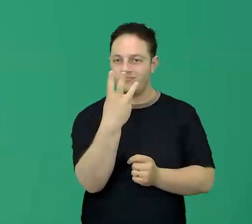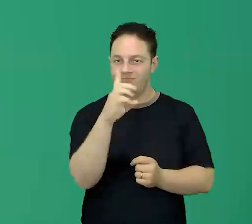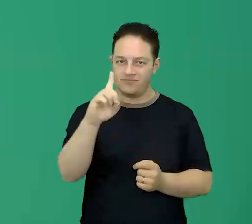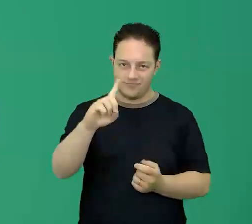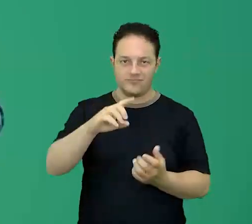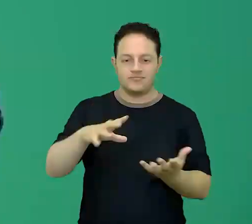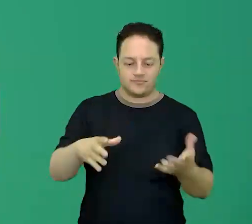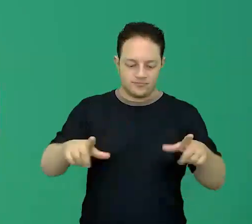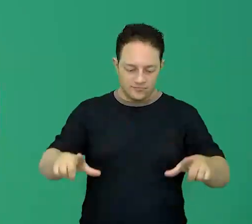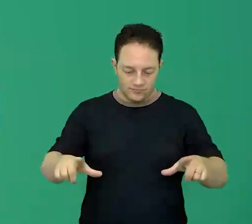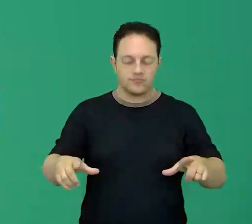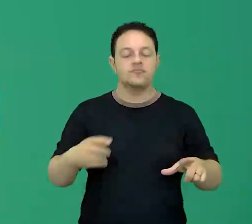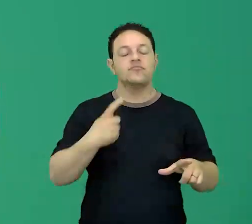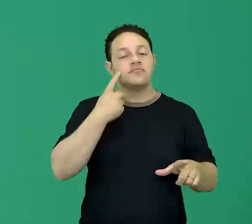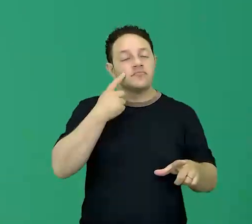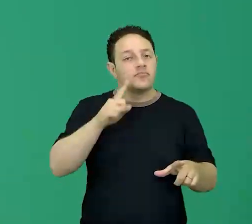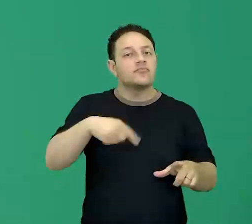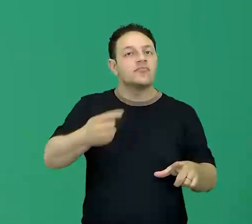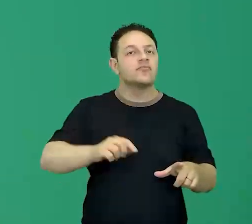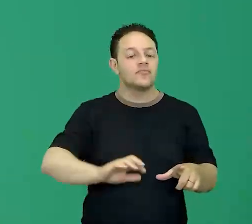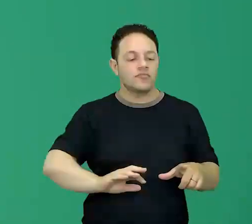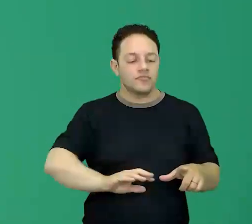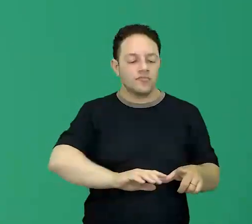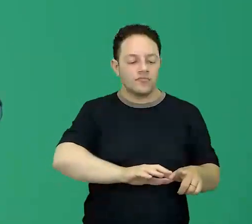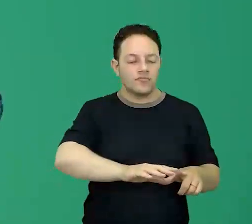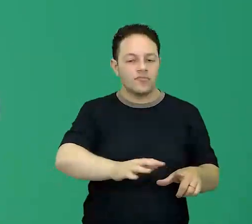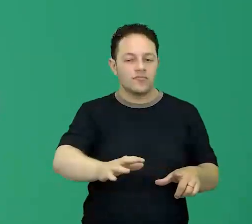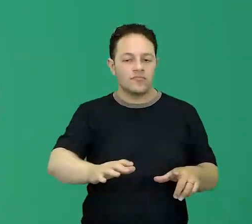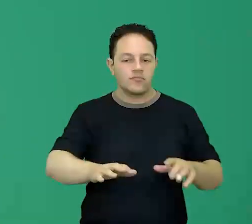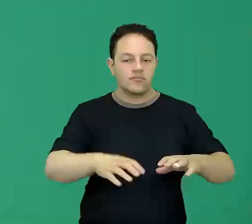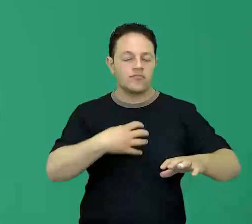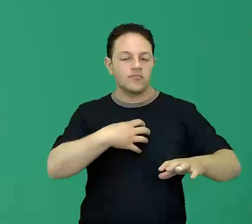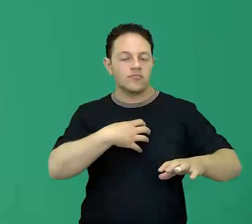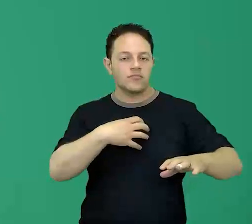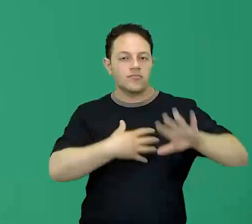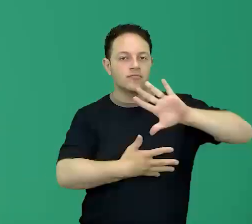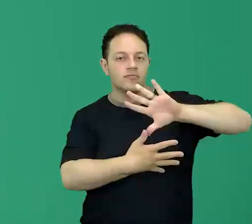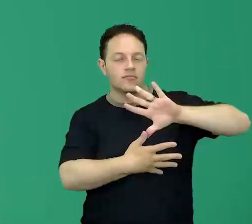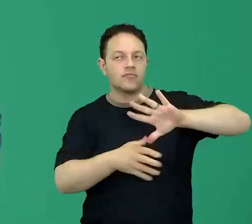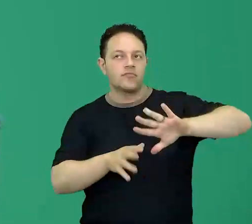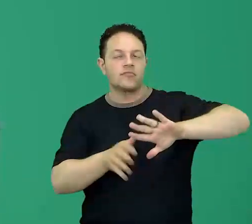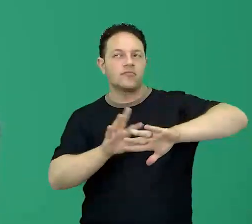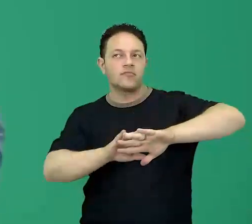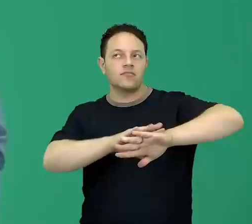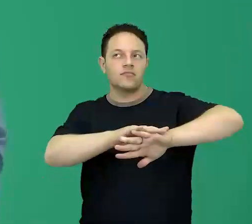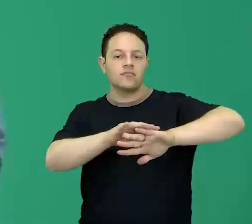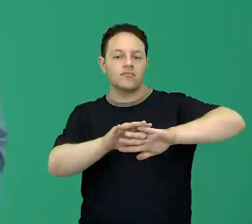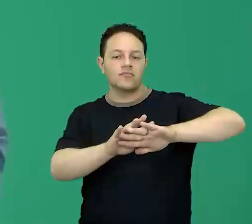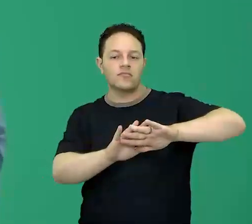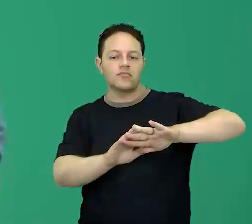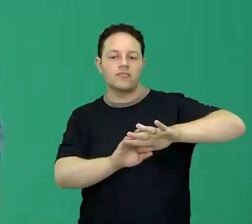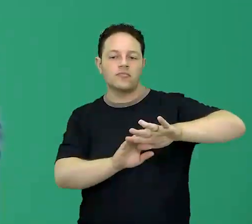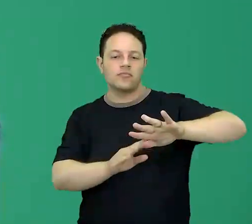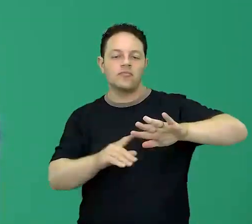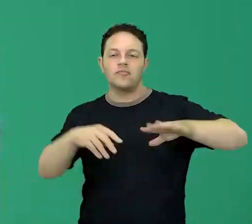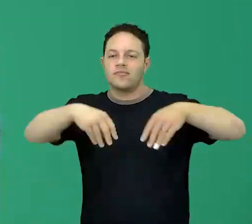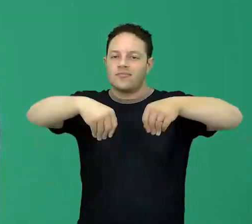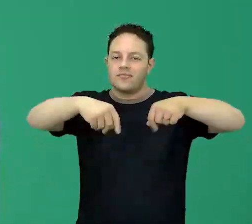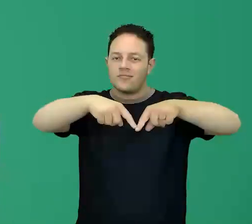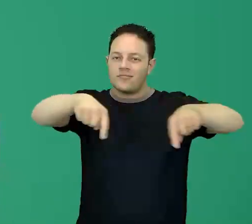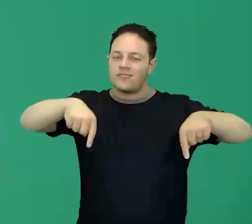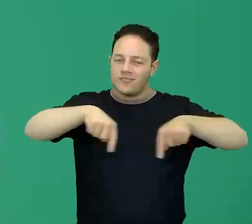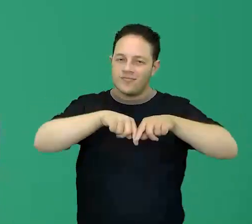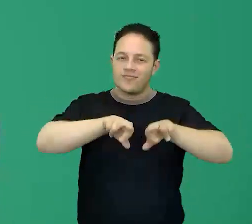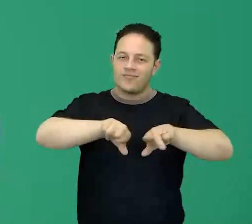esse programa para fazer esse tipo de mapas e depois você imprime esses mapas e você vai ter os mapas de terreno,